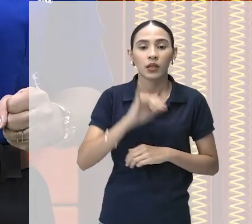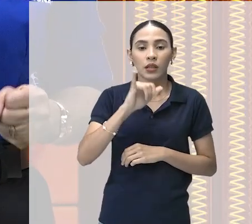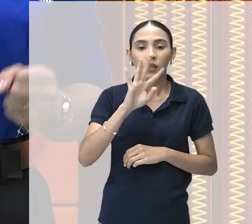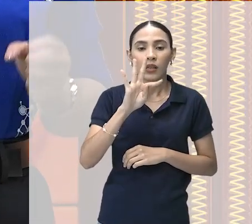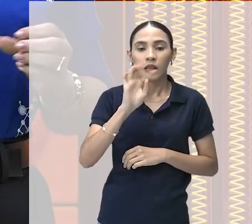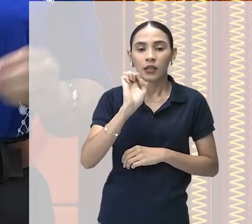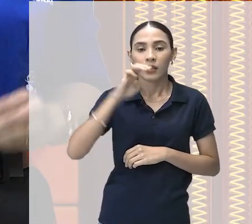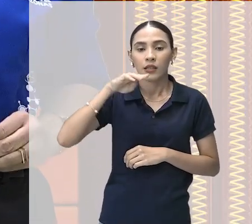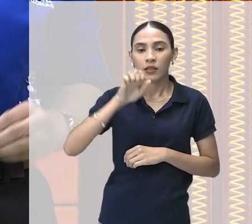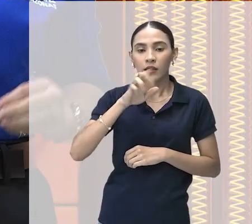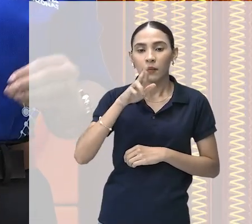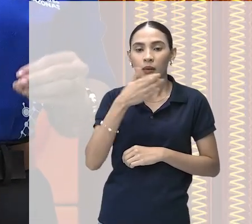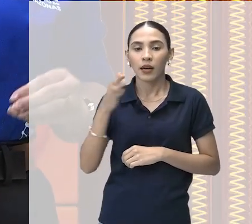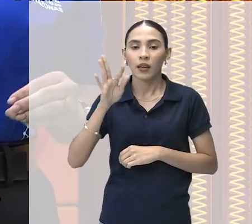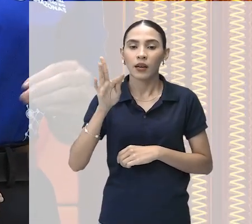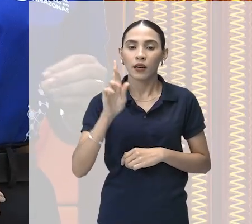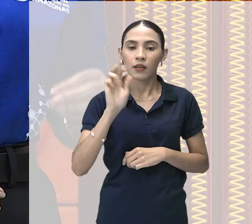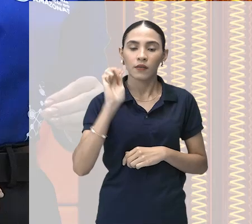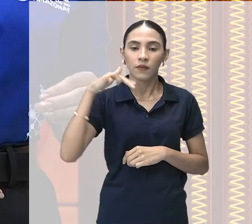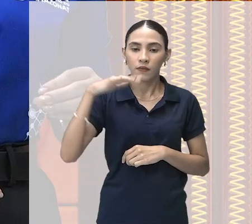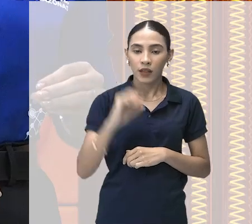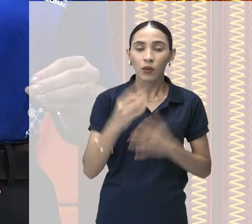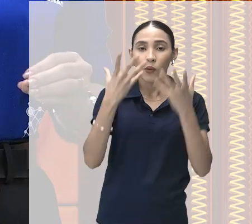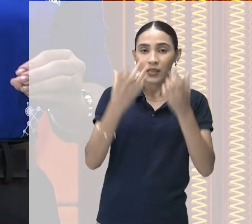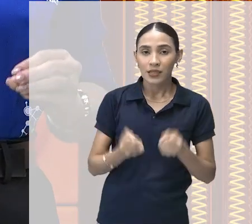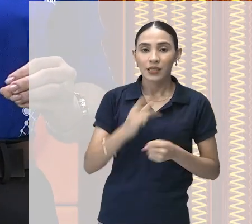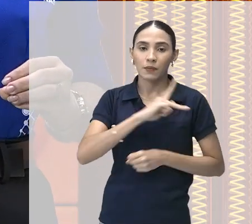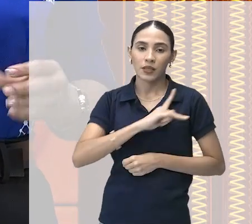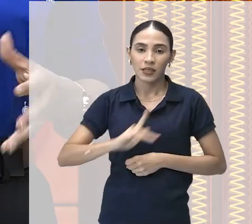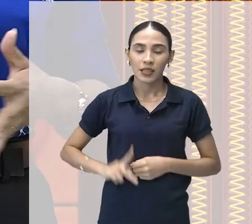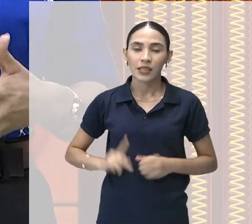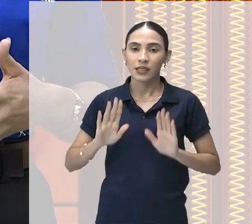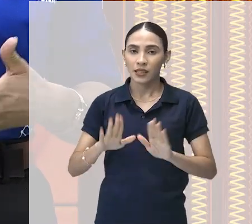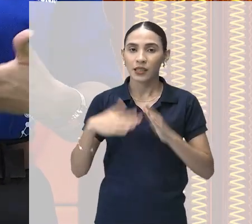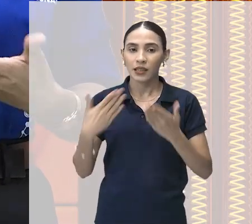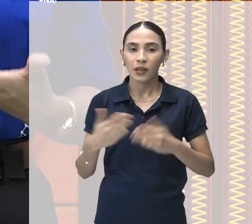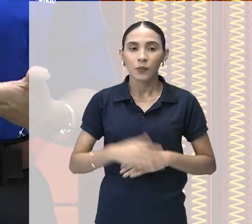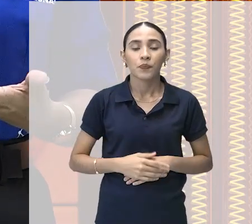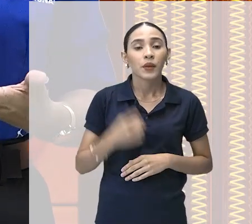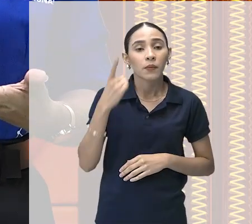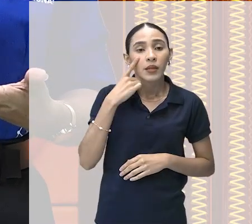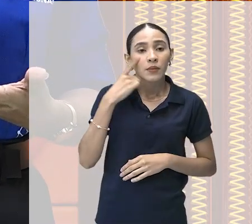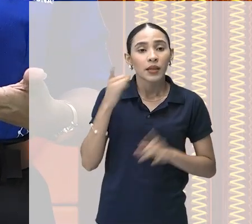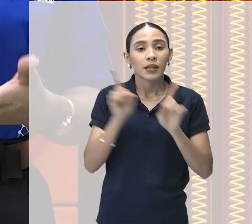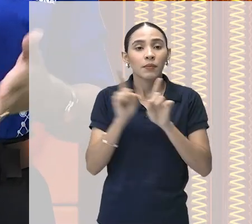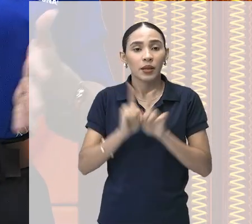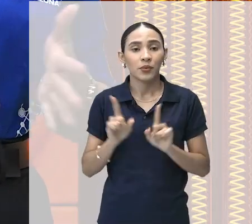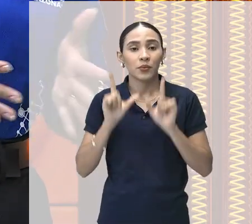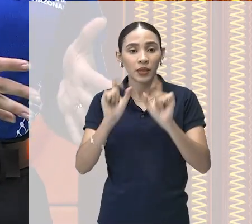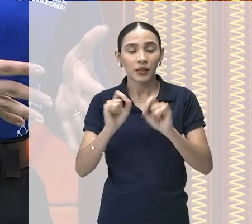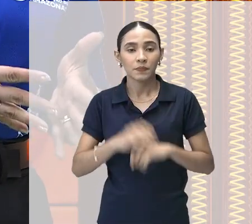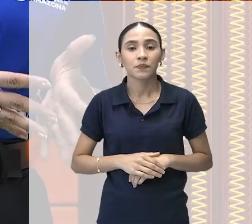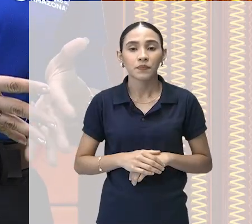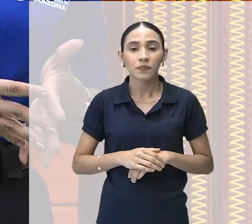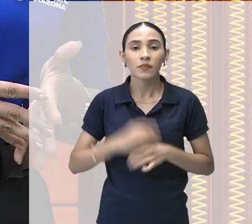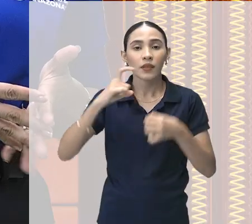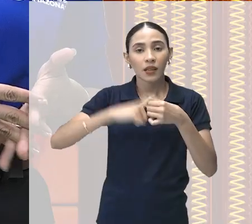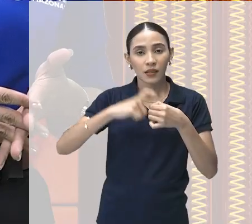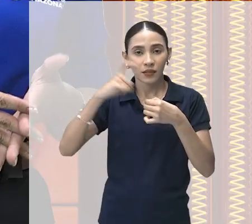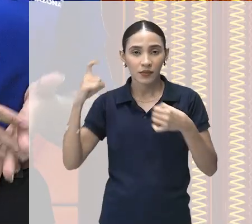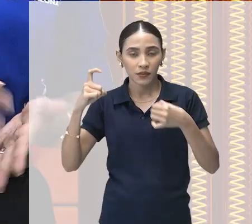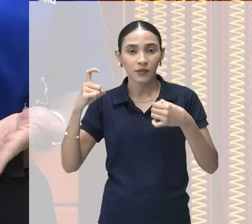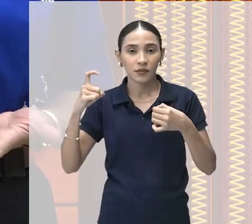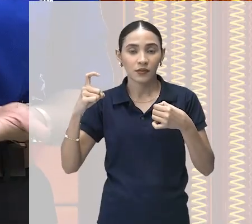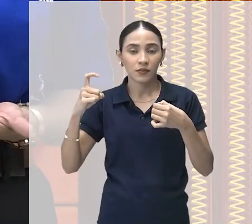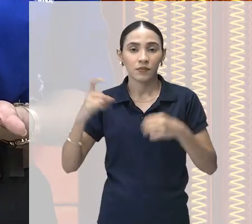Itamar Franco, vai assumir a presidência. Então, vamos observar nesse momento, né, a destituição